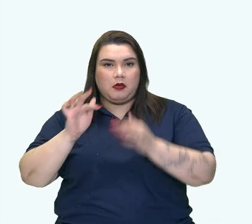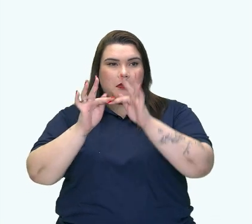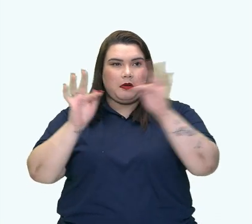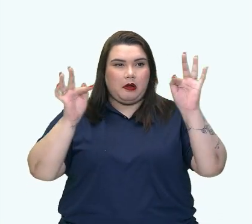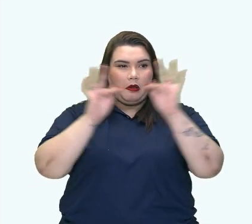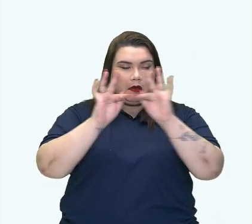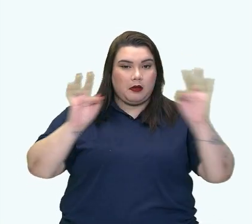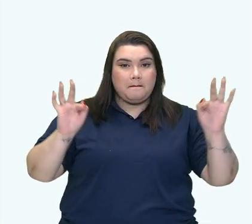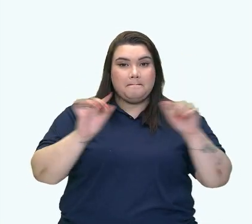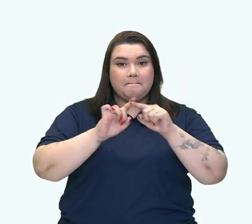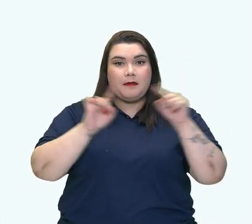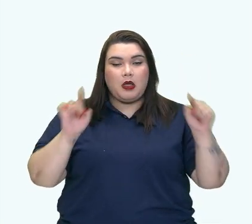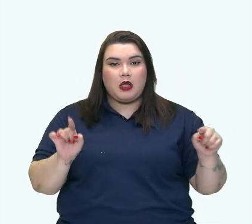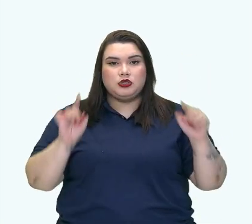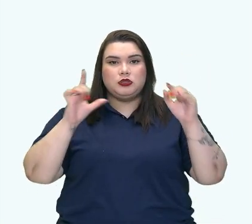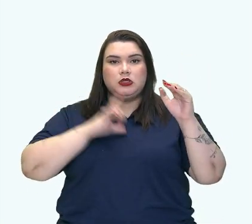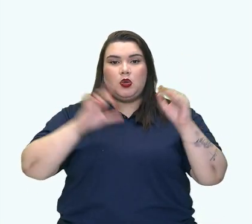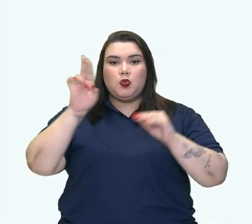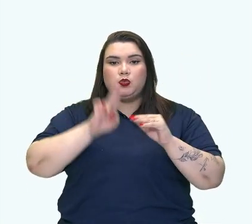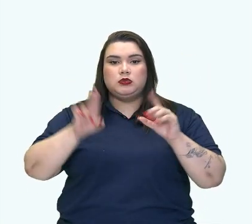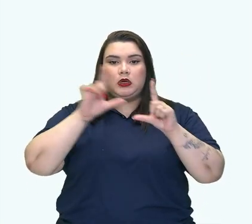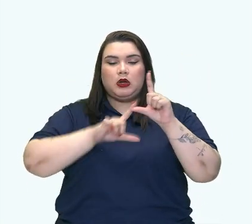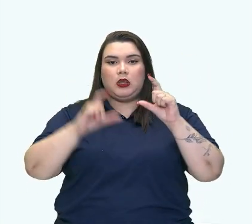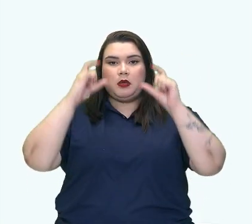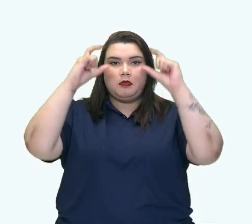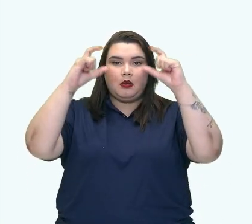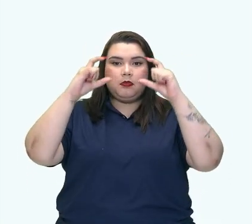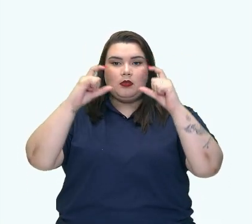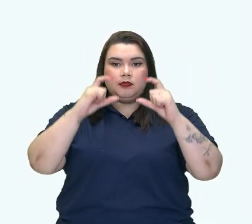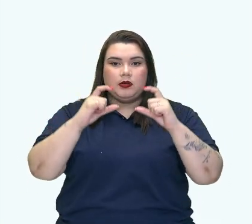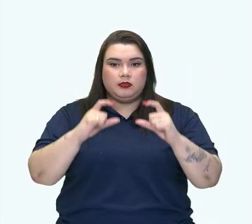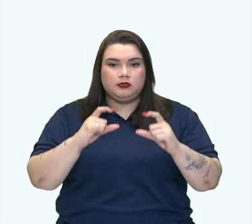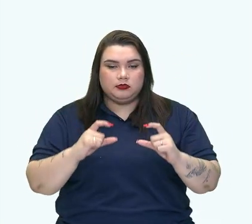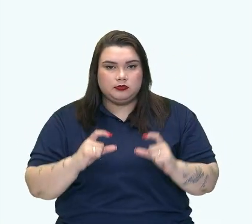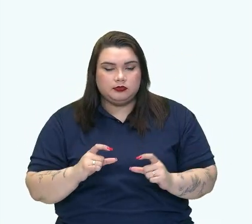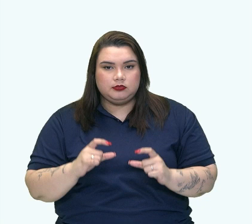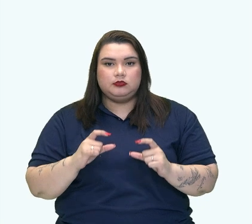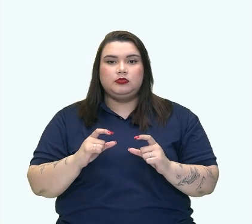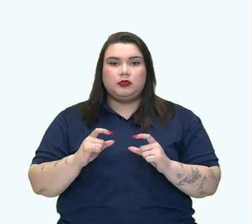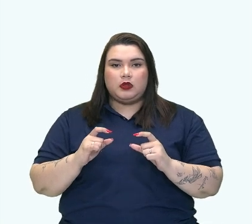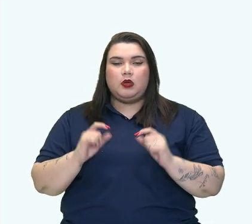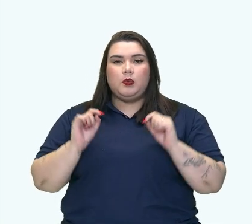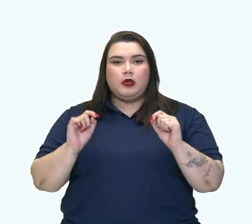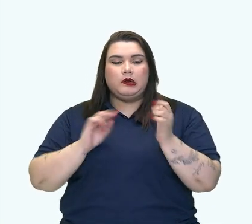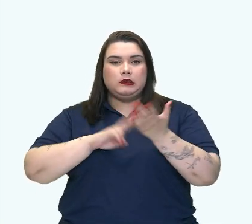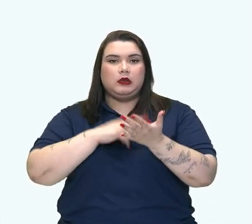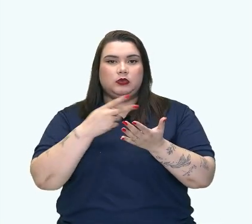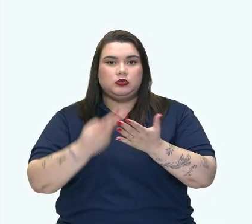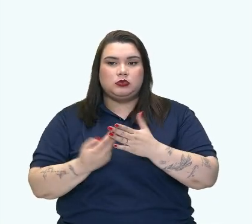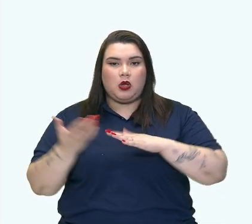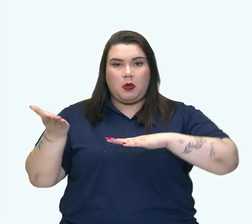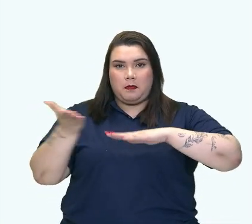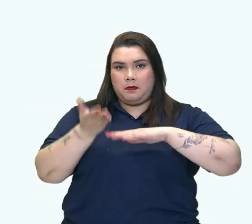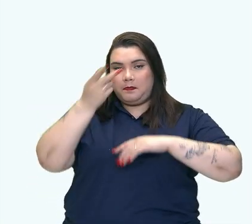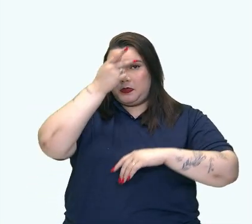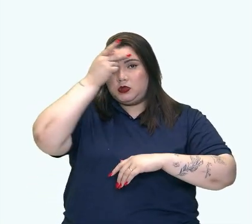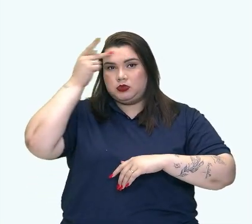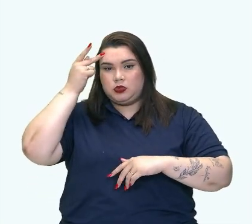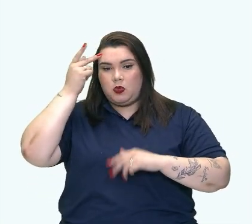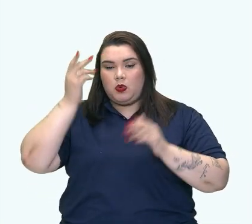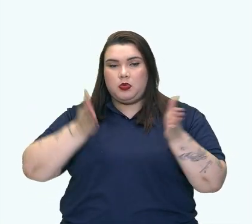letras que causa essa confusão. Então os contemporâneos, que são aqueles que estão produzindo naquela época, não conseguem